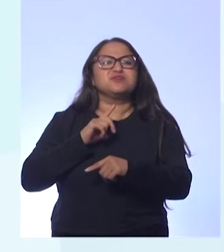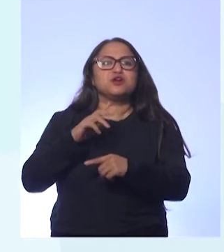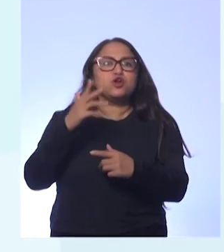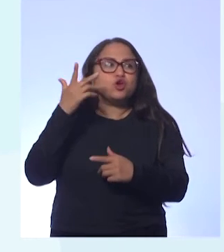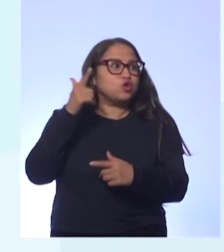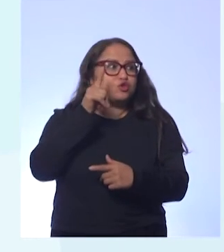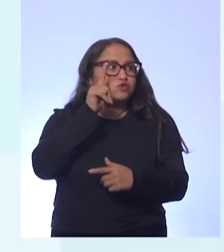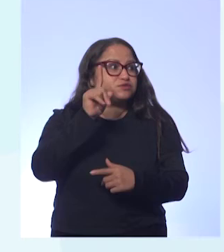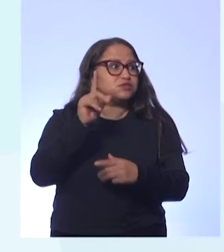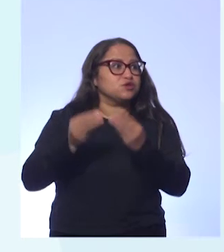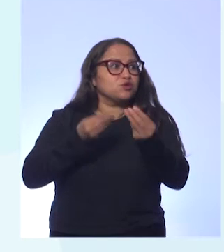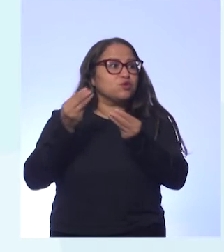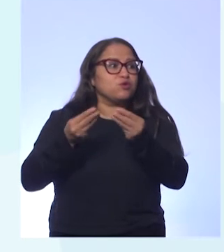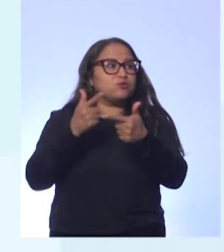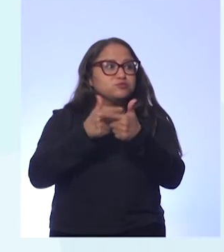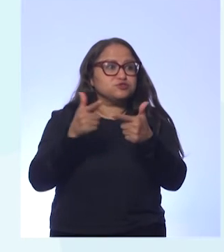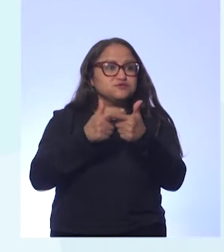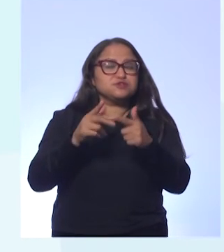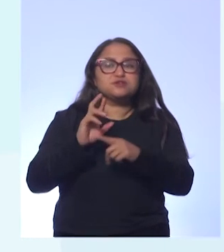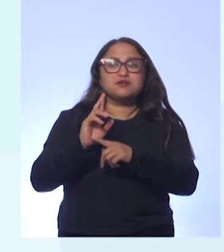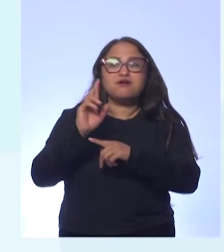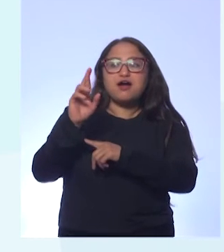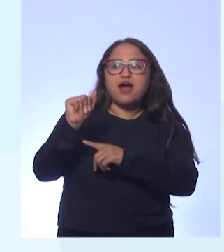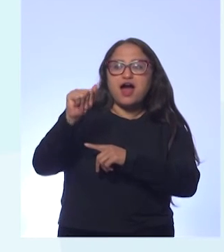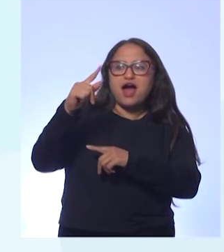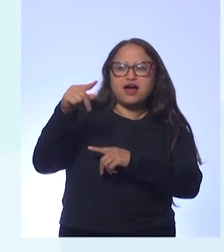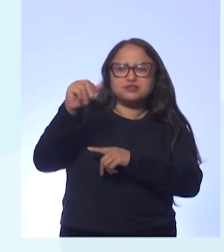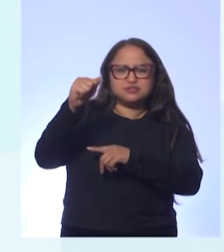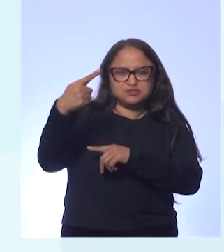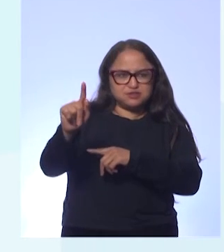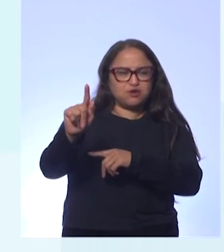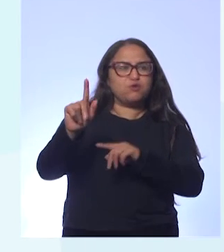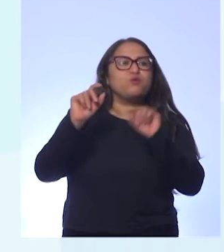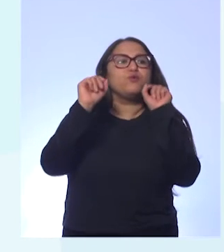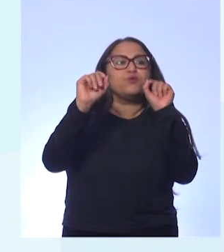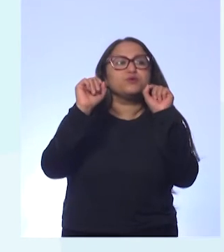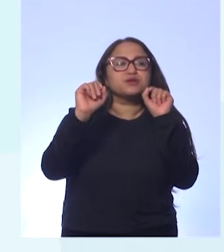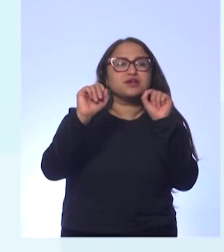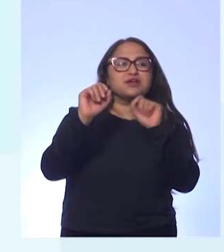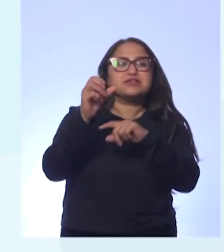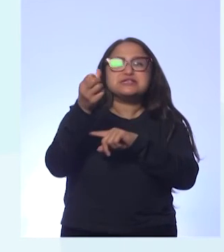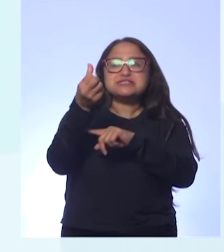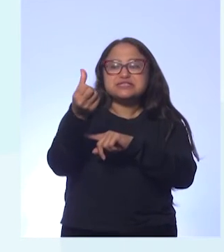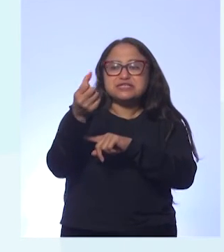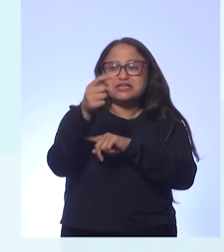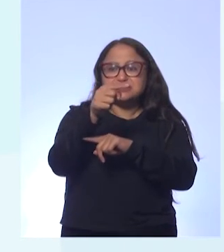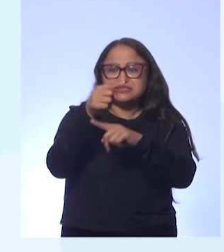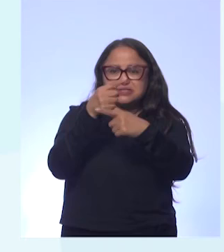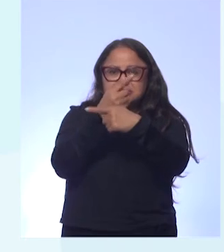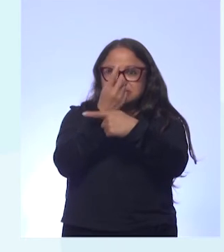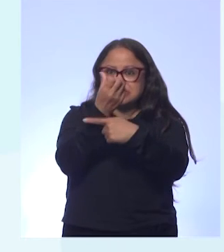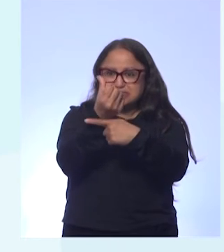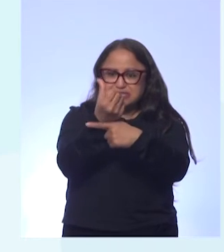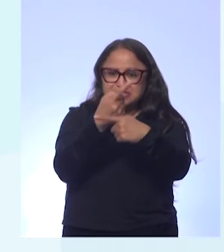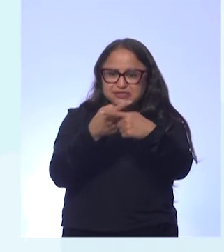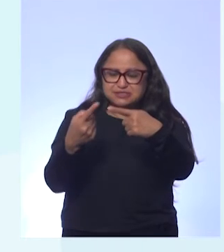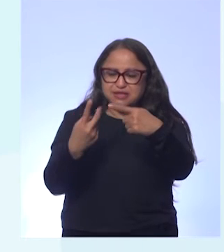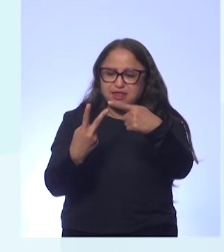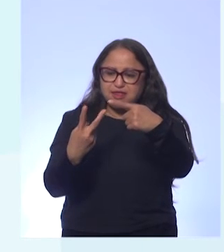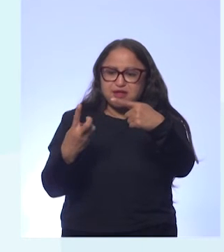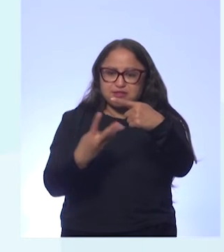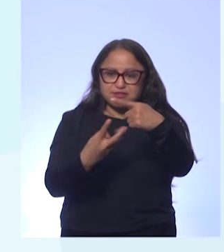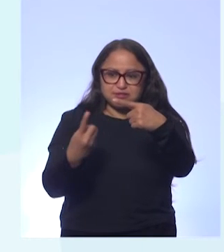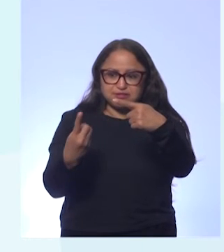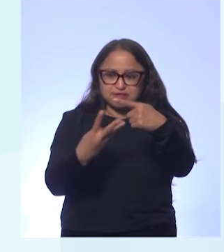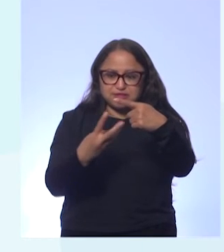a razão que representa esta leitura são 6 13avos, que é como a gente lê. Significa que a